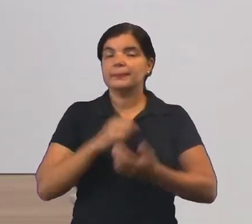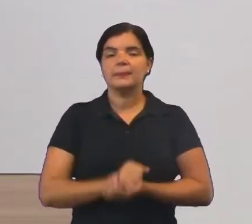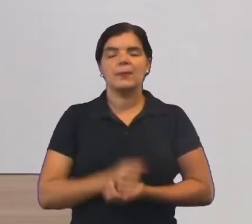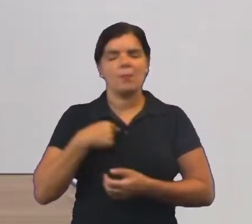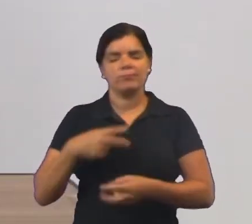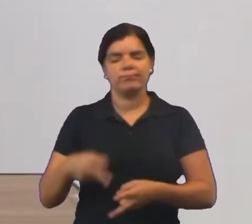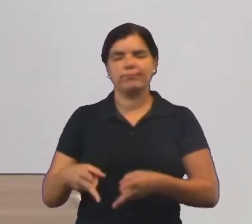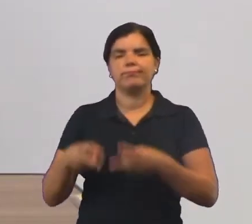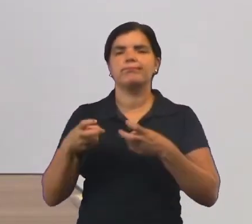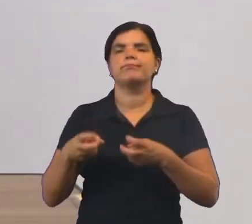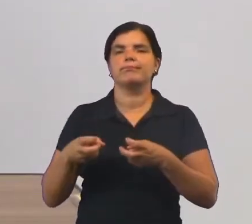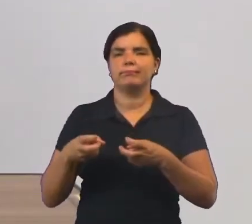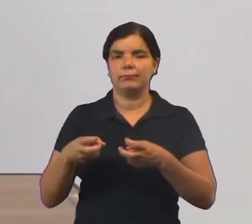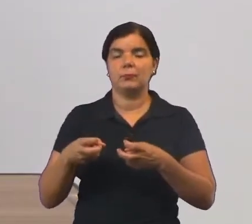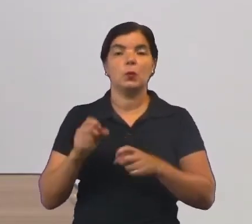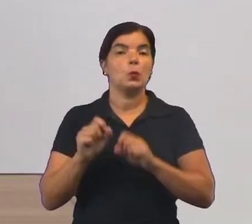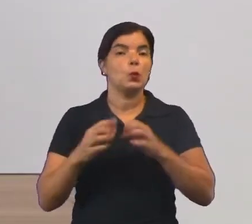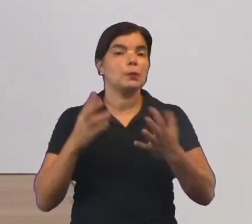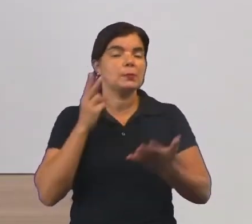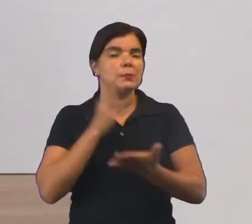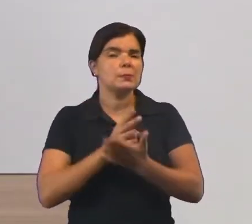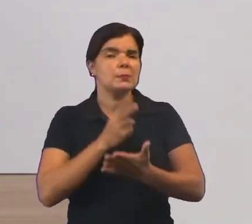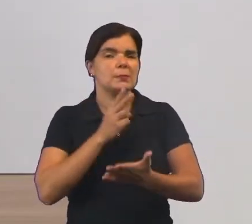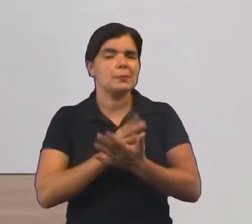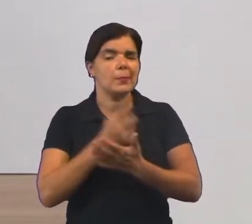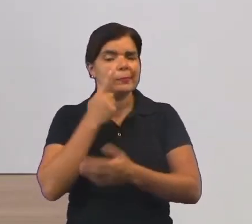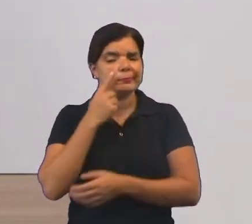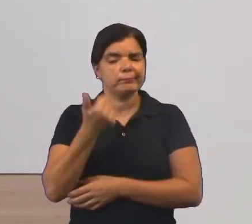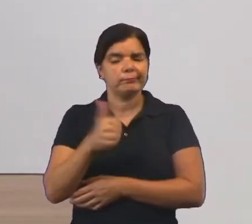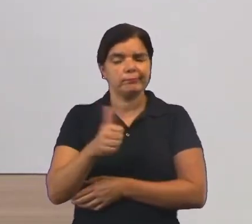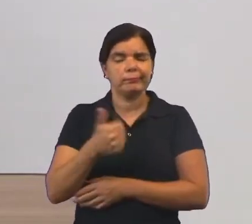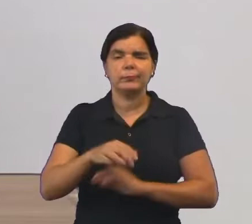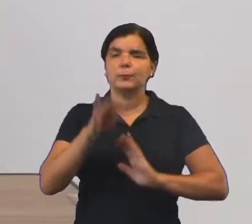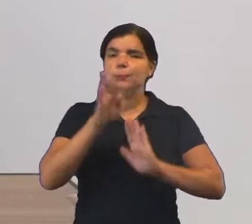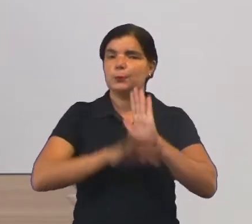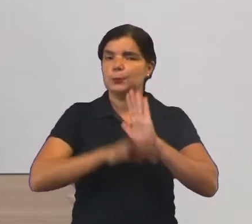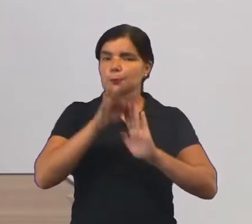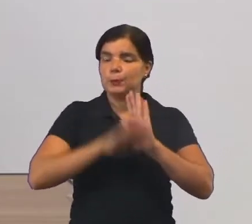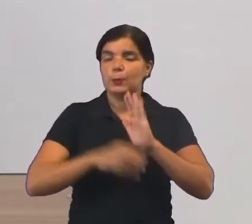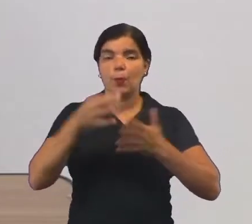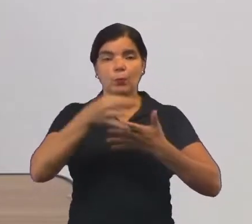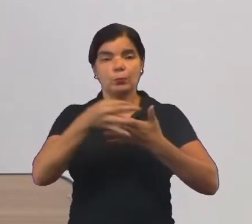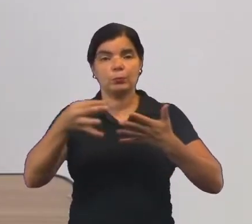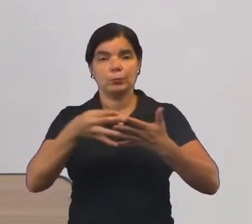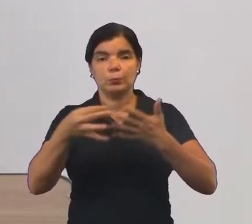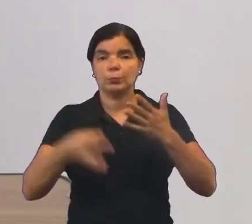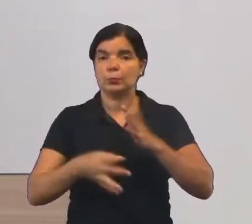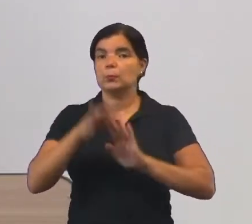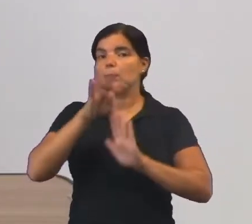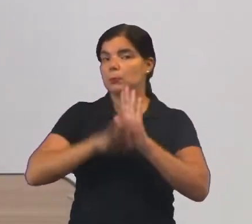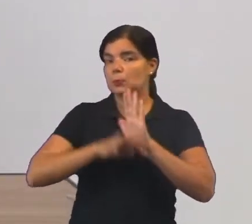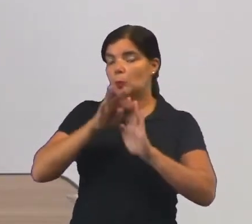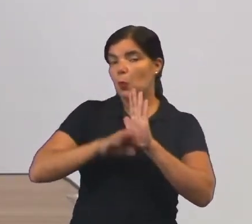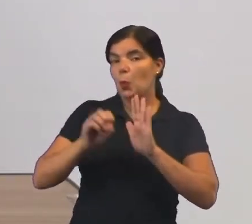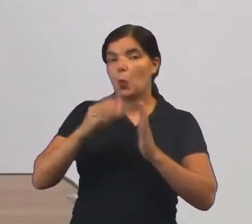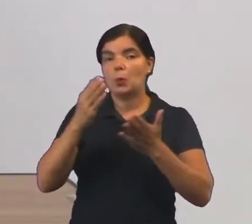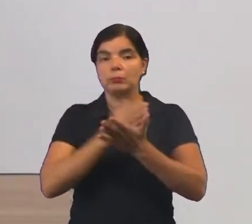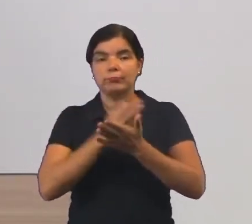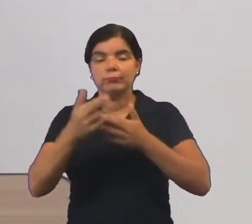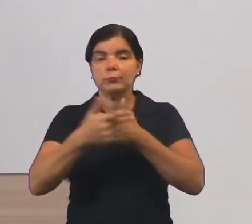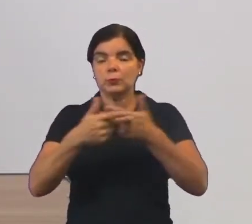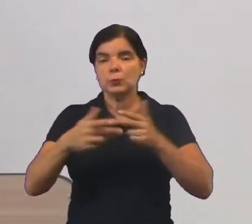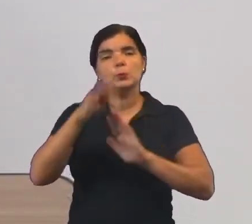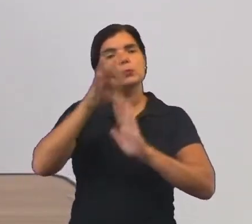gente percebe que toda vez que nós formos analisar o texto, os elementos que compõem o texto ou partes do